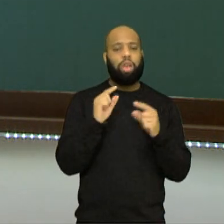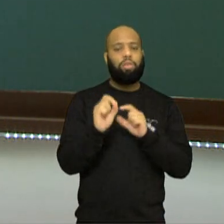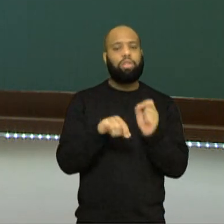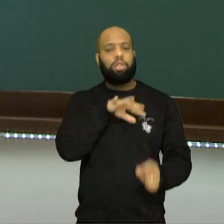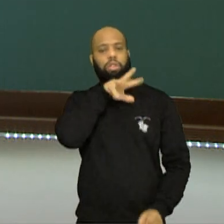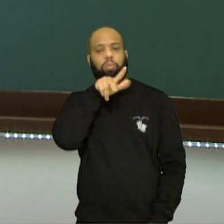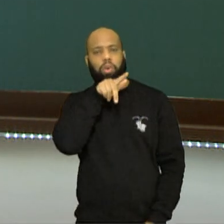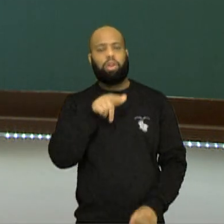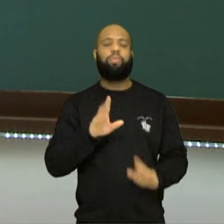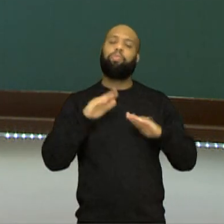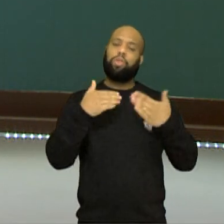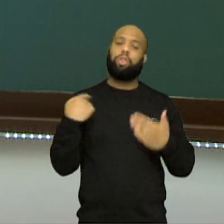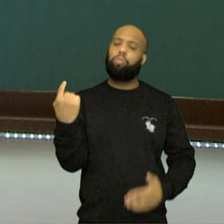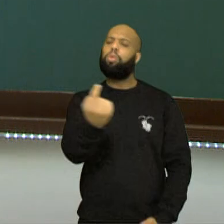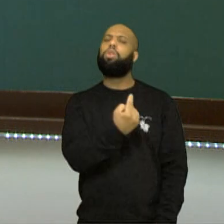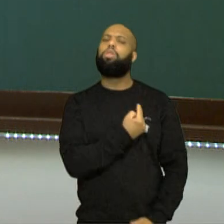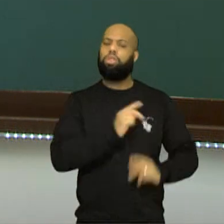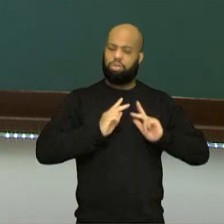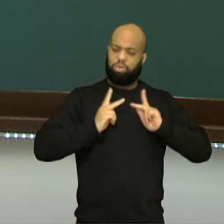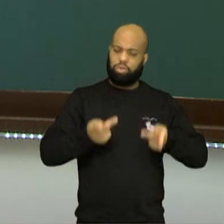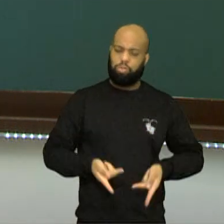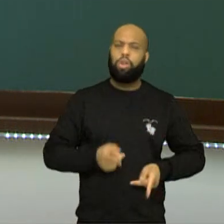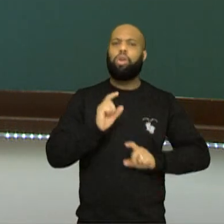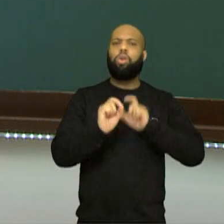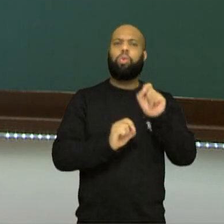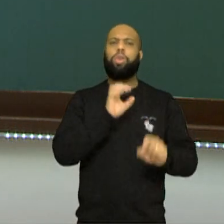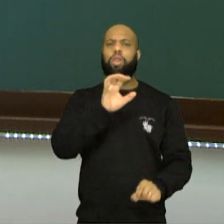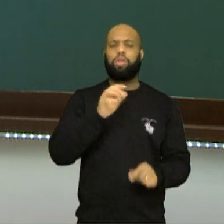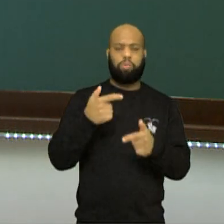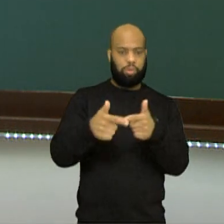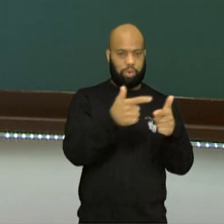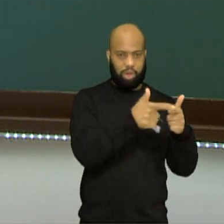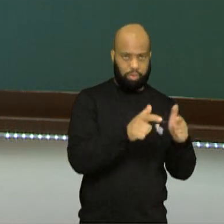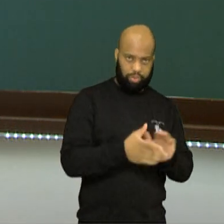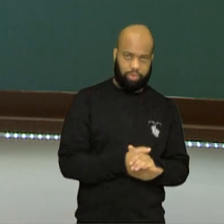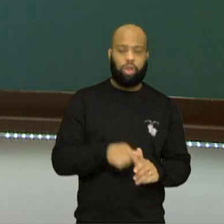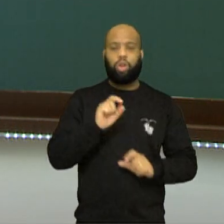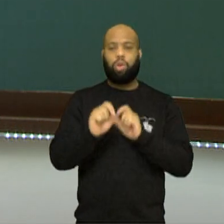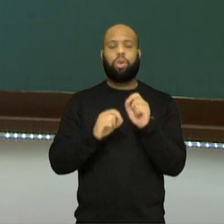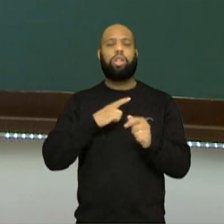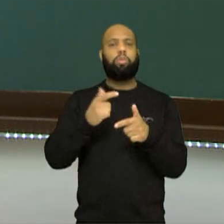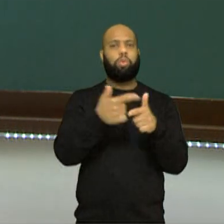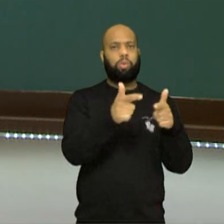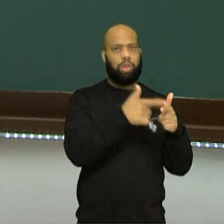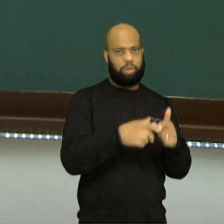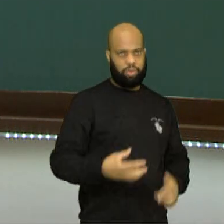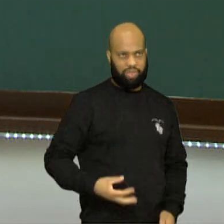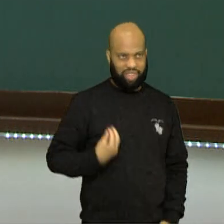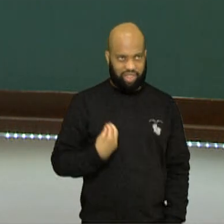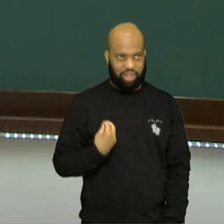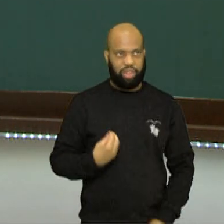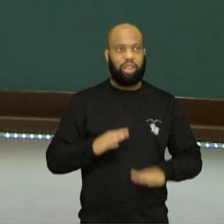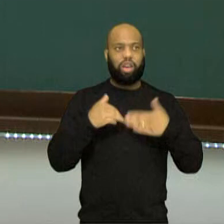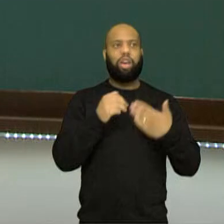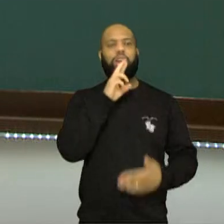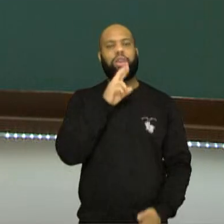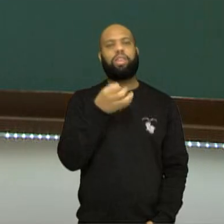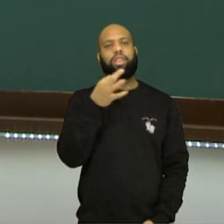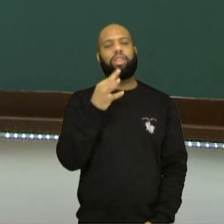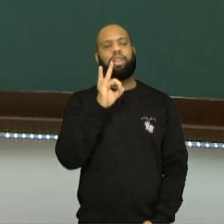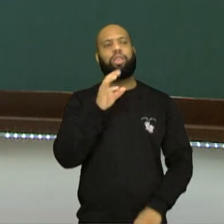animais. E para nós, seres humanos, o que isso afeta? O que impacta na nossa vida? Então, a resposta esperada